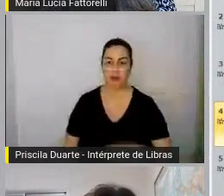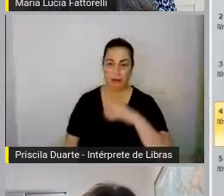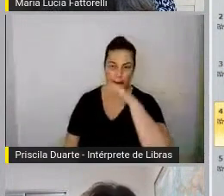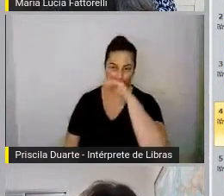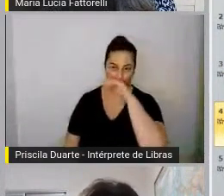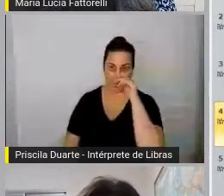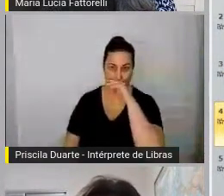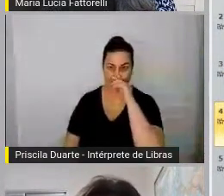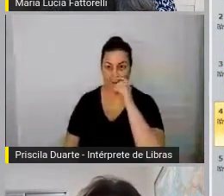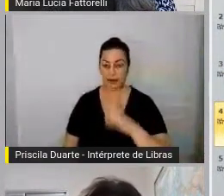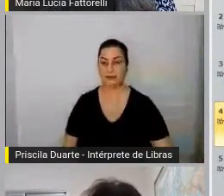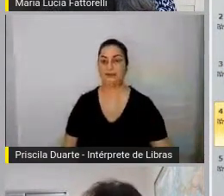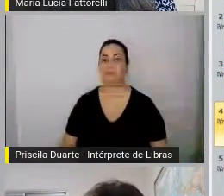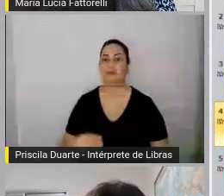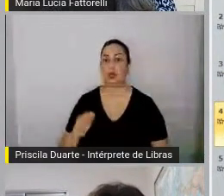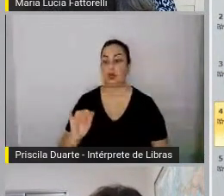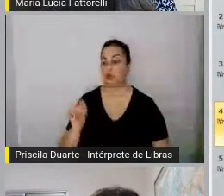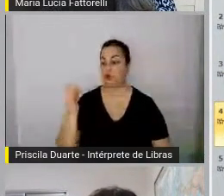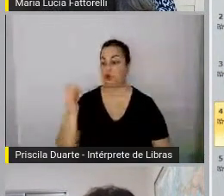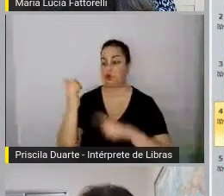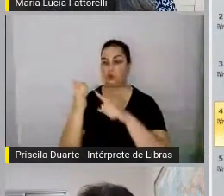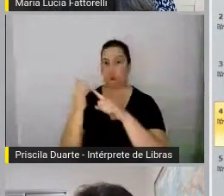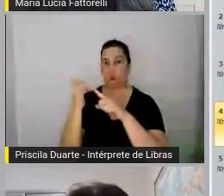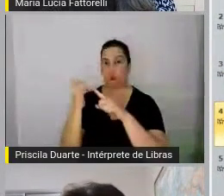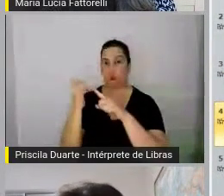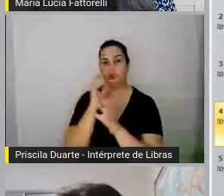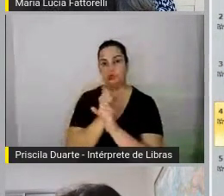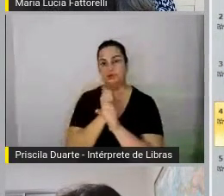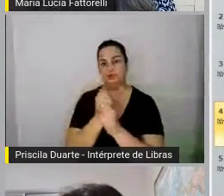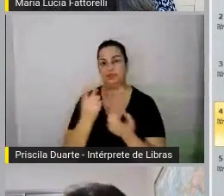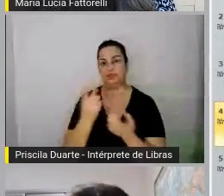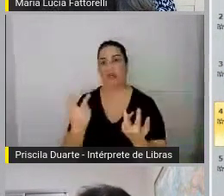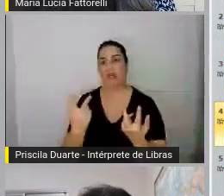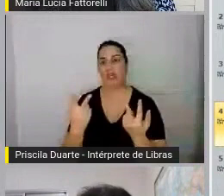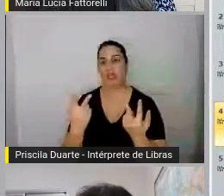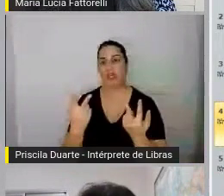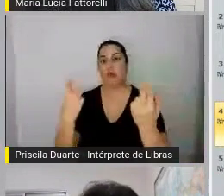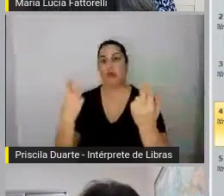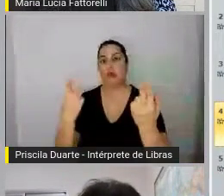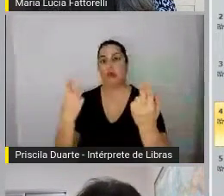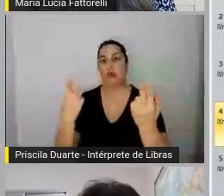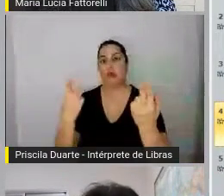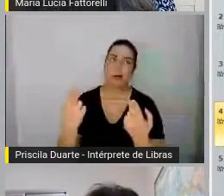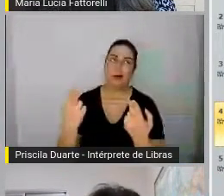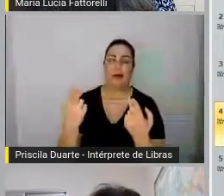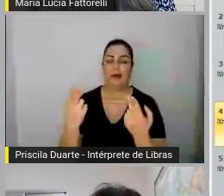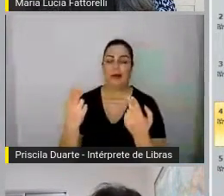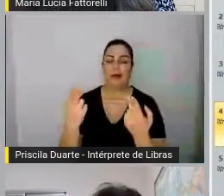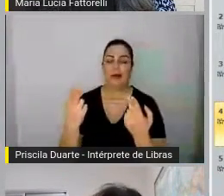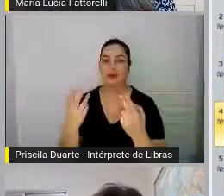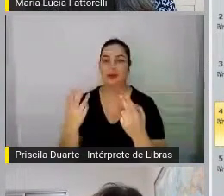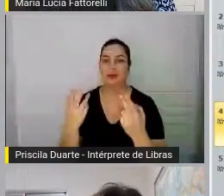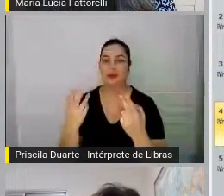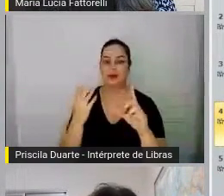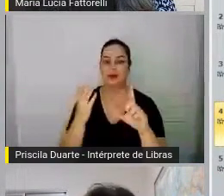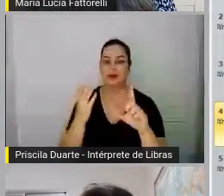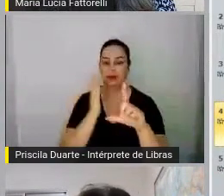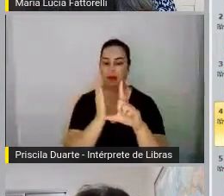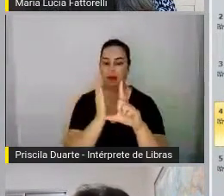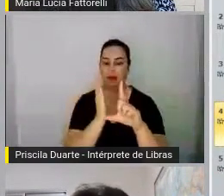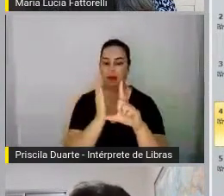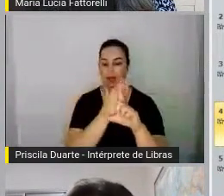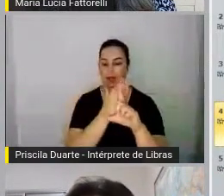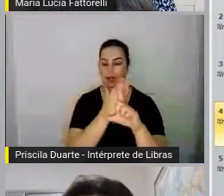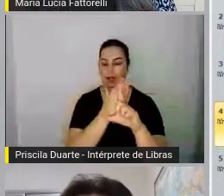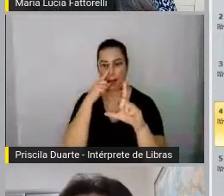contabilizados como se fosse amortização ou rolagem, conforme eu falei anteriormente, né? O governo pega grande parte dos